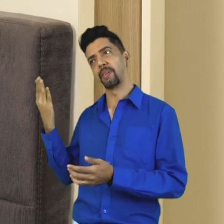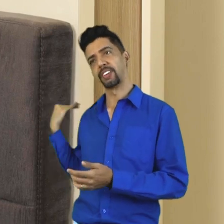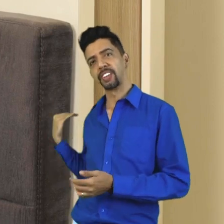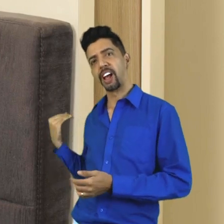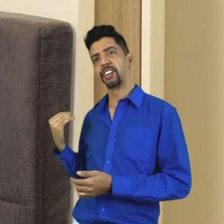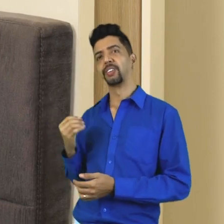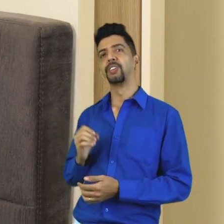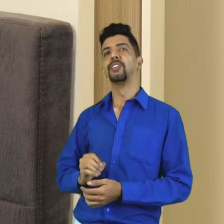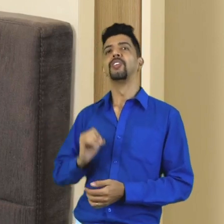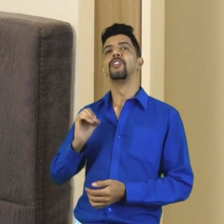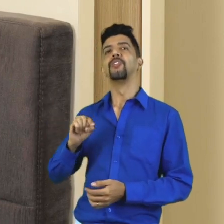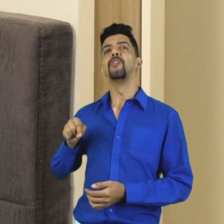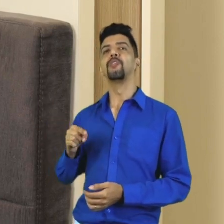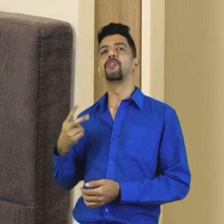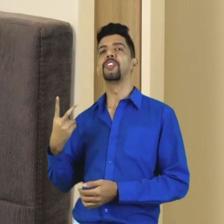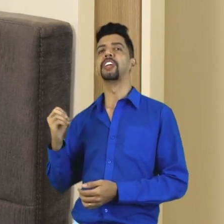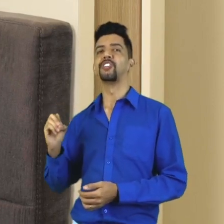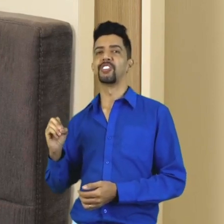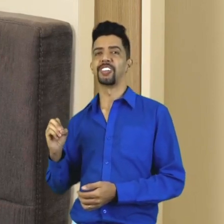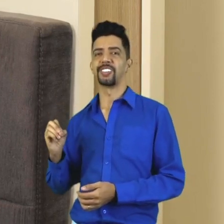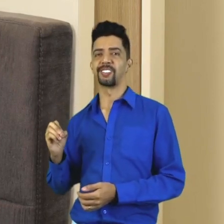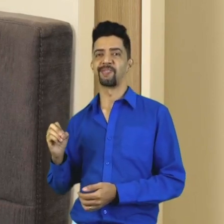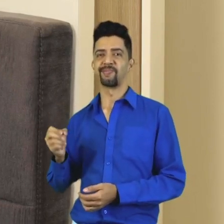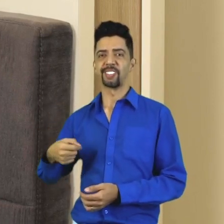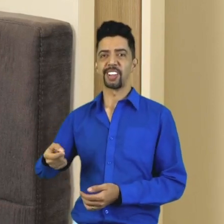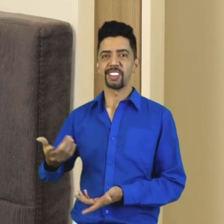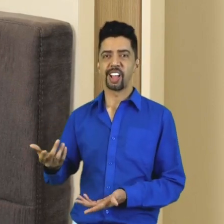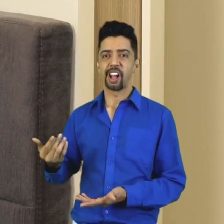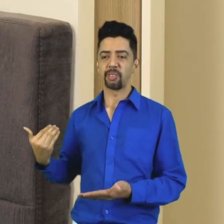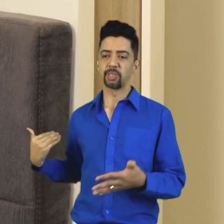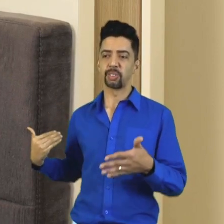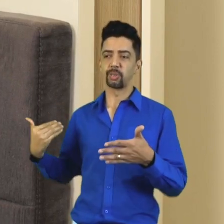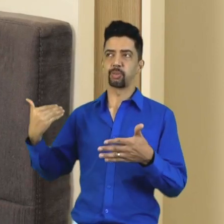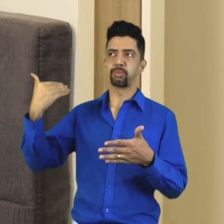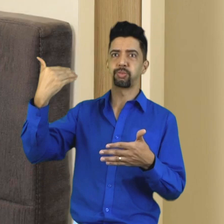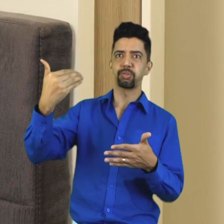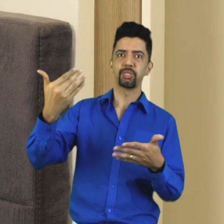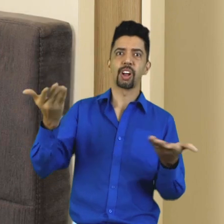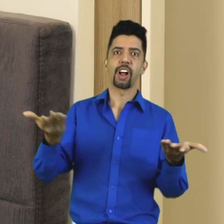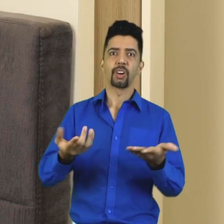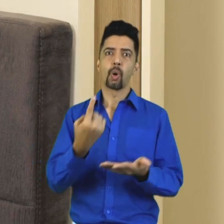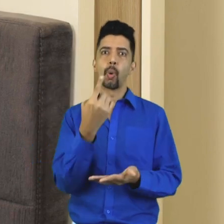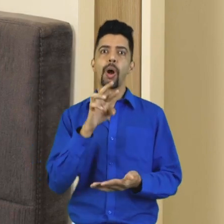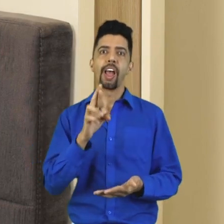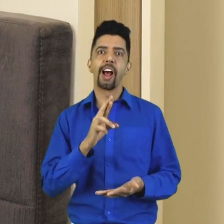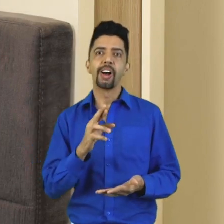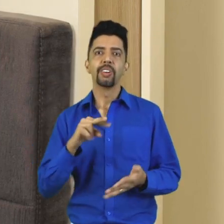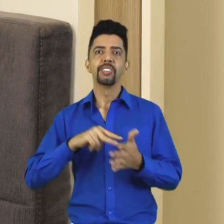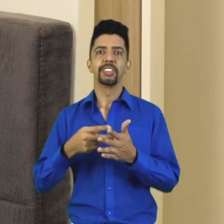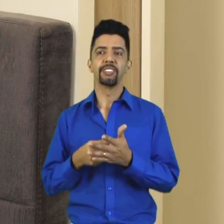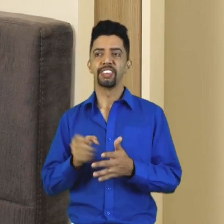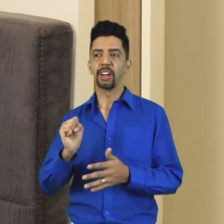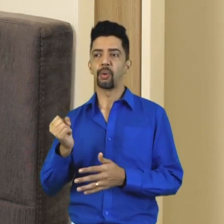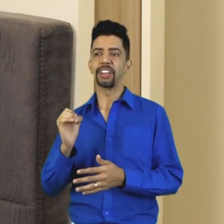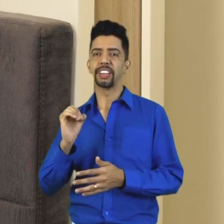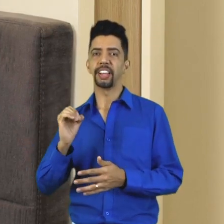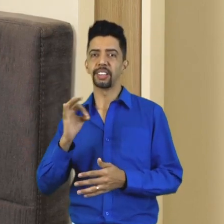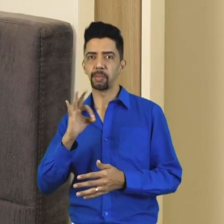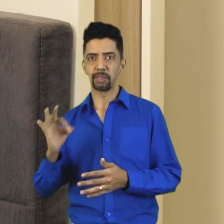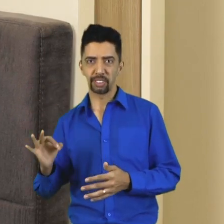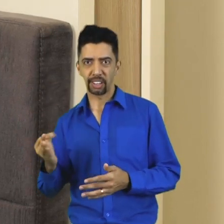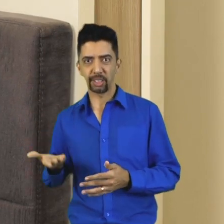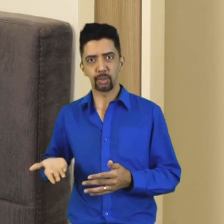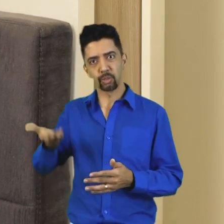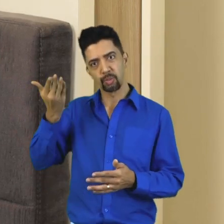salário, 20% mais. Essa conta não fecha. Então, qual a inflação real que aconteceu dentro da